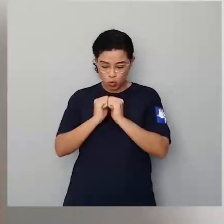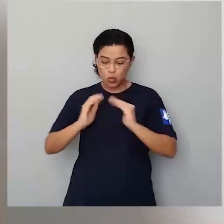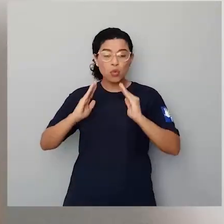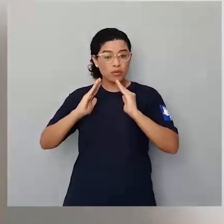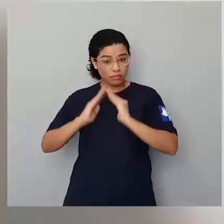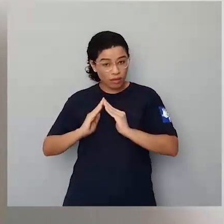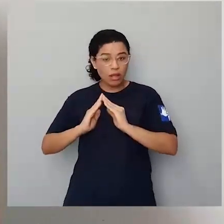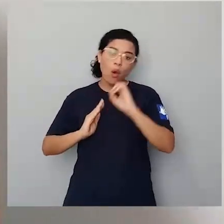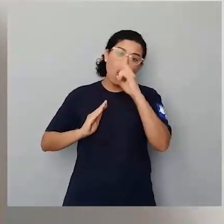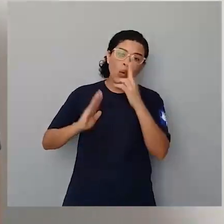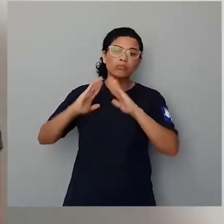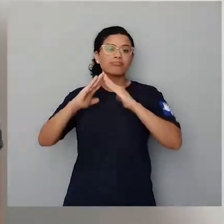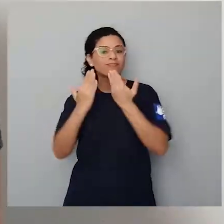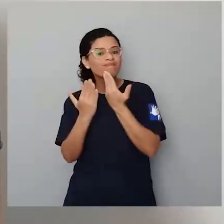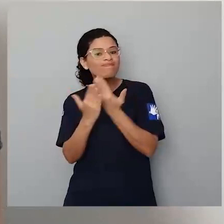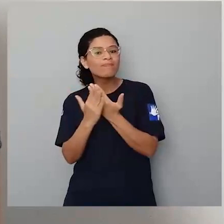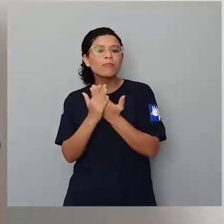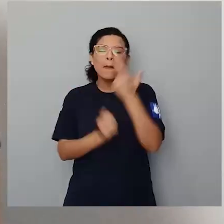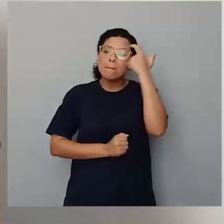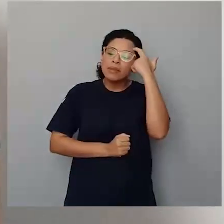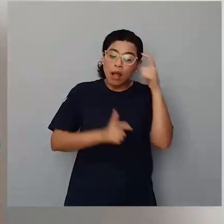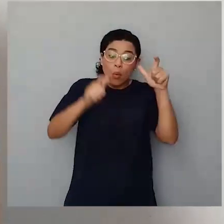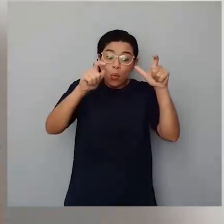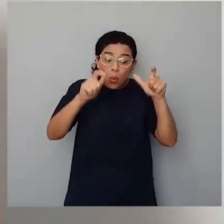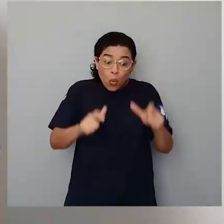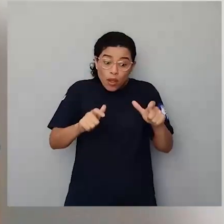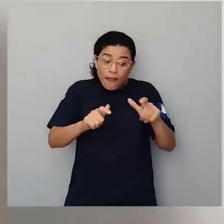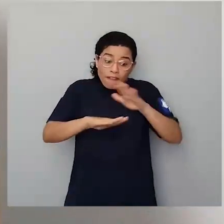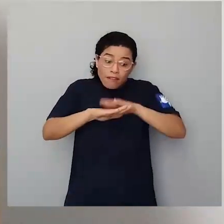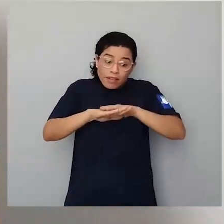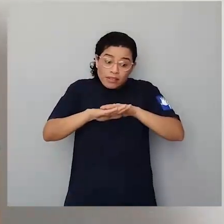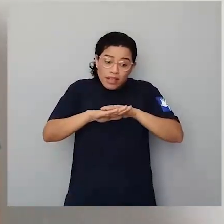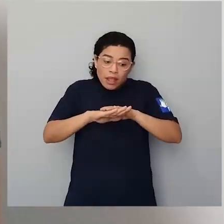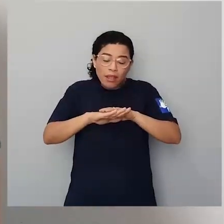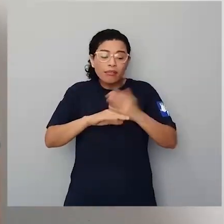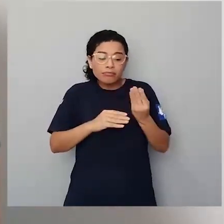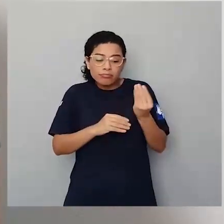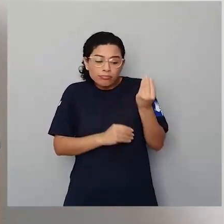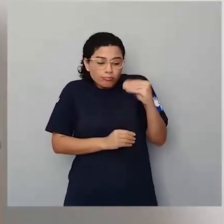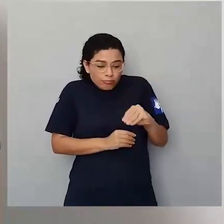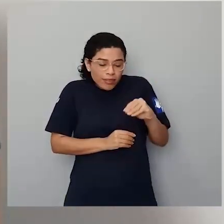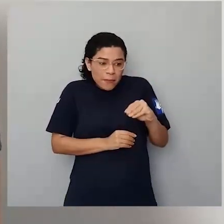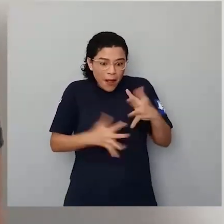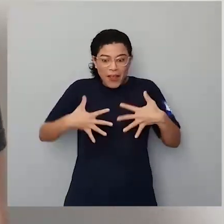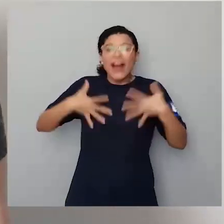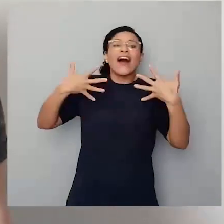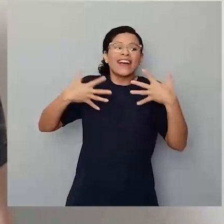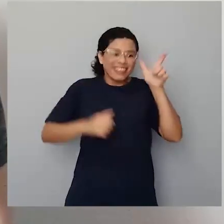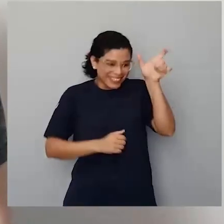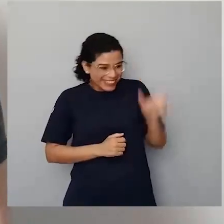ou alguém lá na sua escola. E vai pensar no lugar onde você vai colocar esse pedacinho de afeto